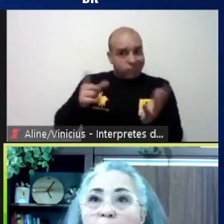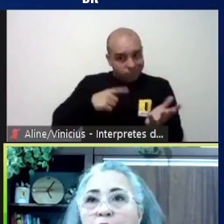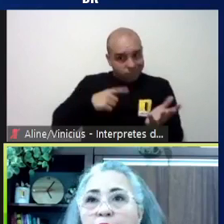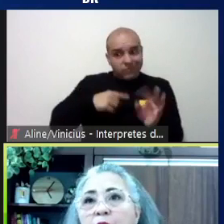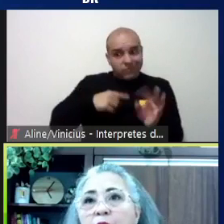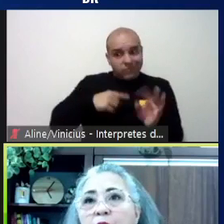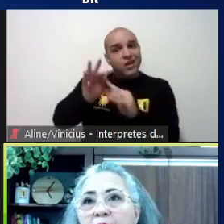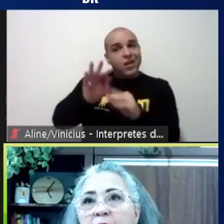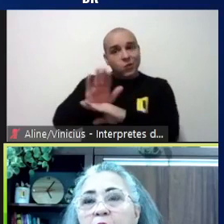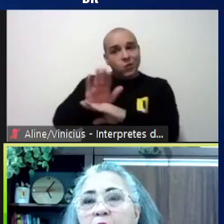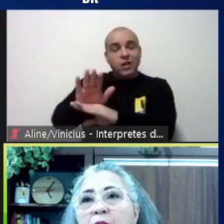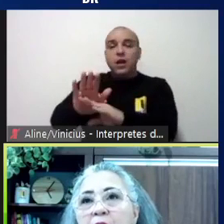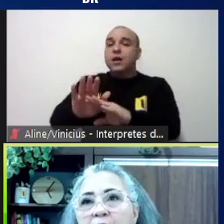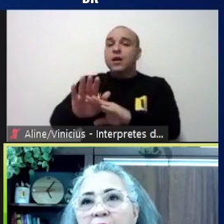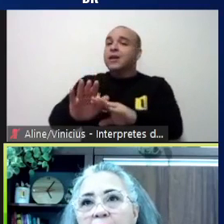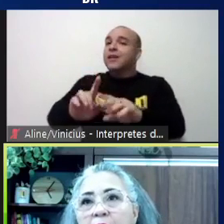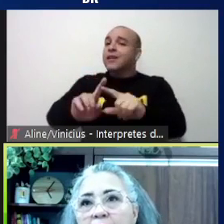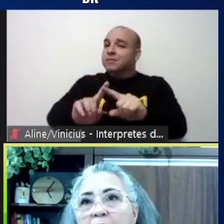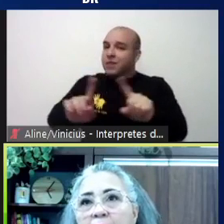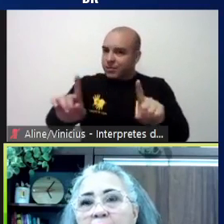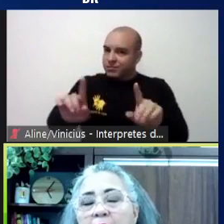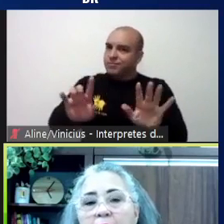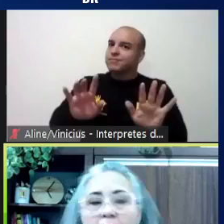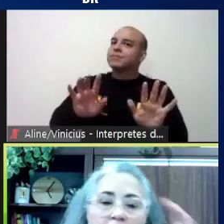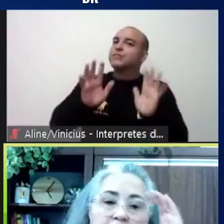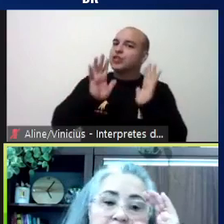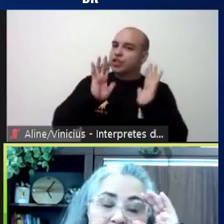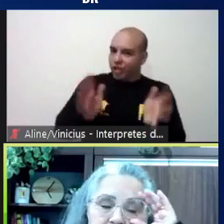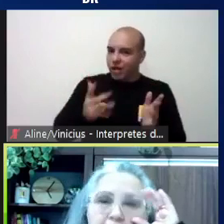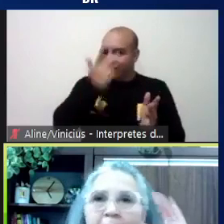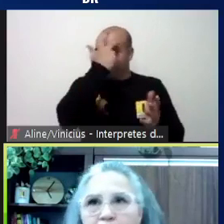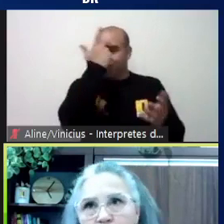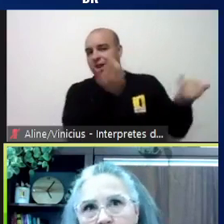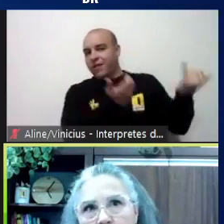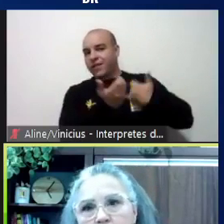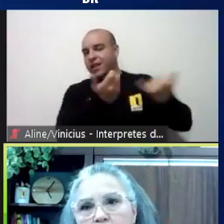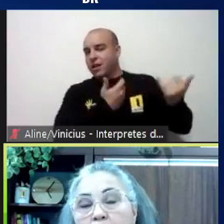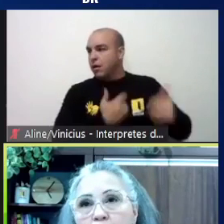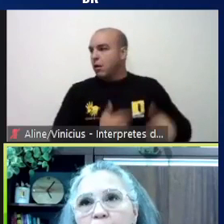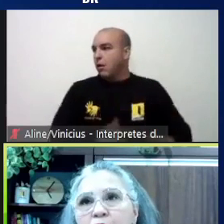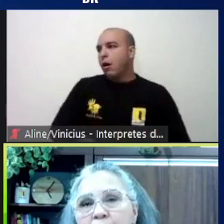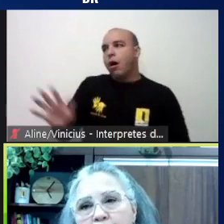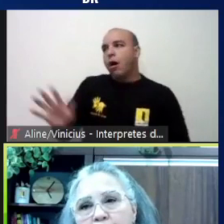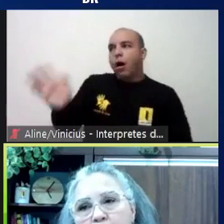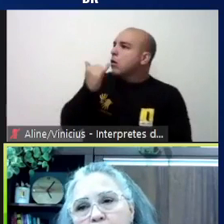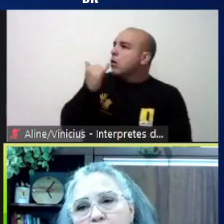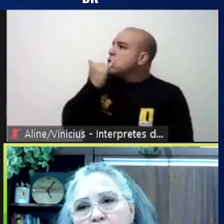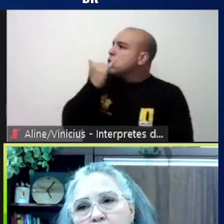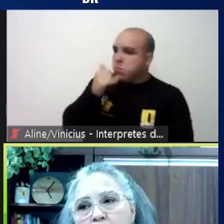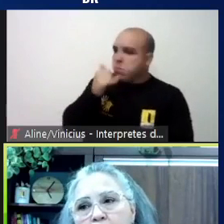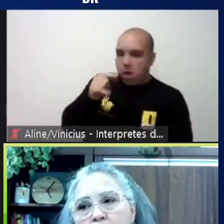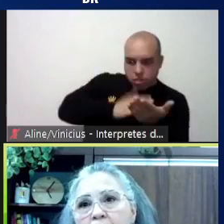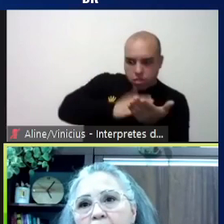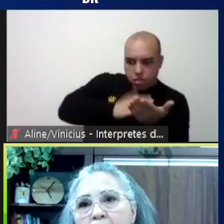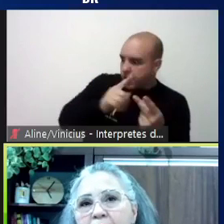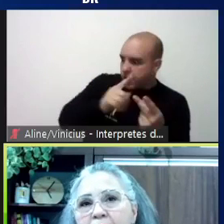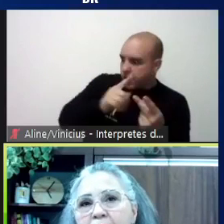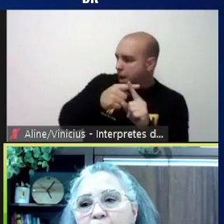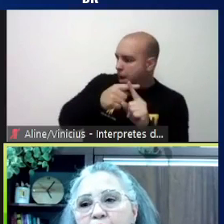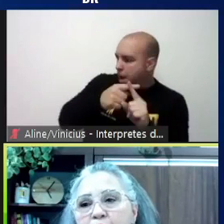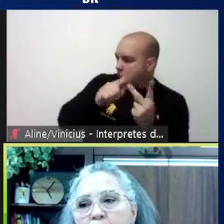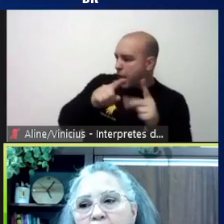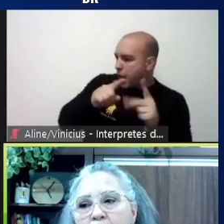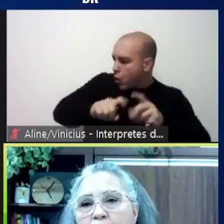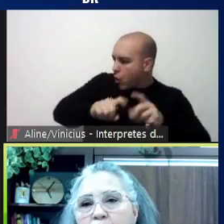poucos que utilizam, né, desse espaço inclusivo. Mas, a partir